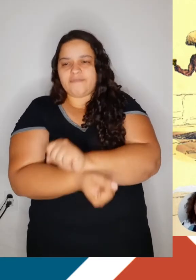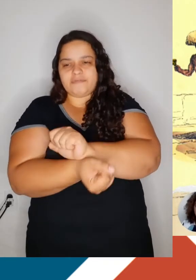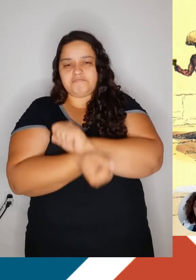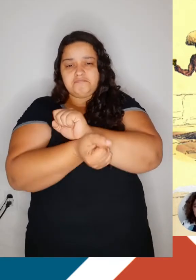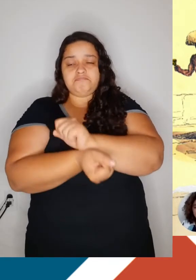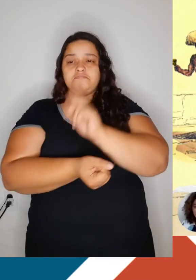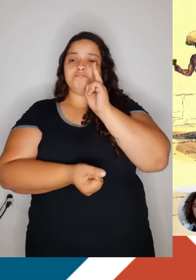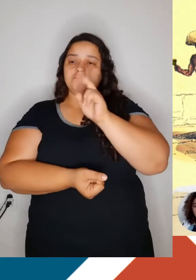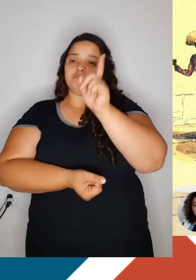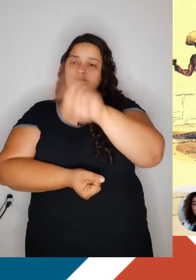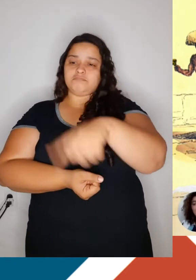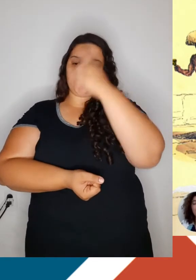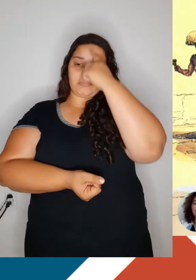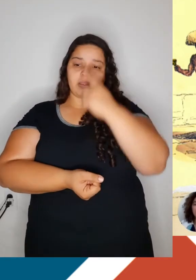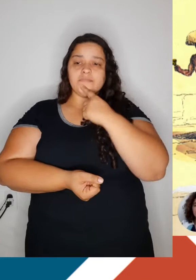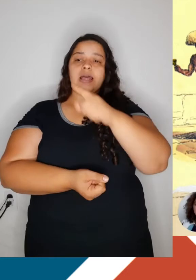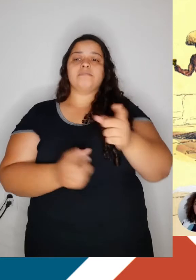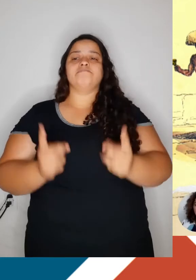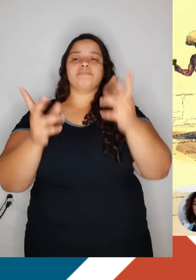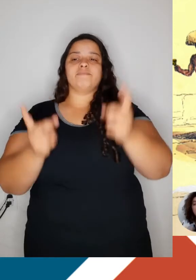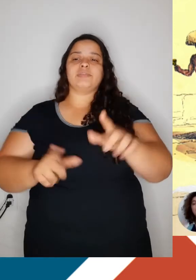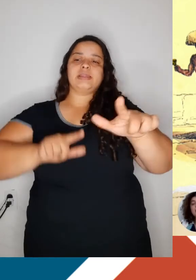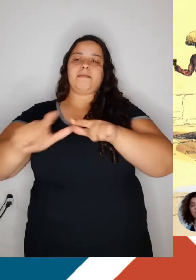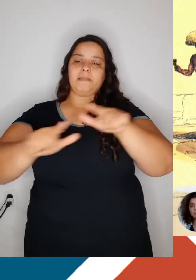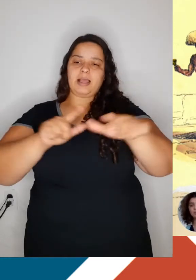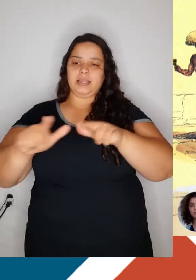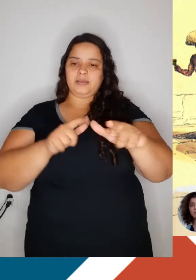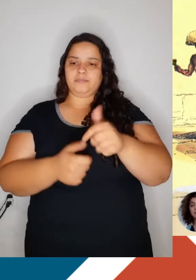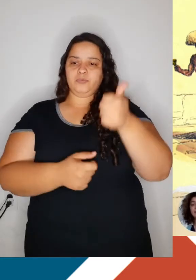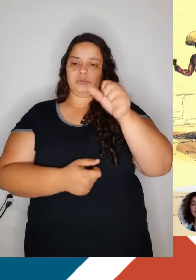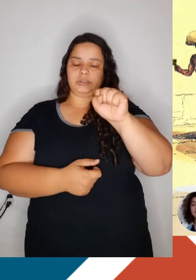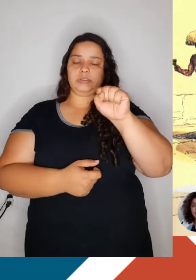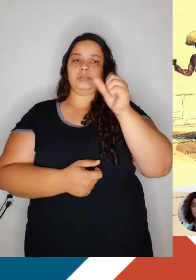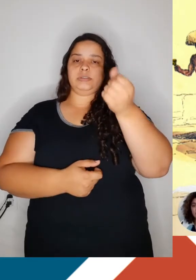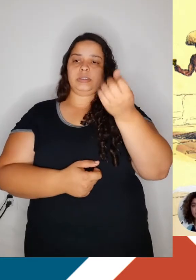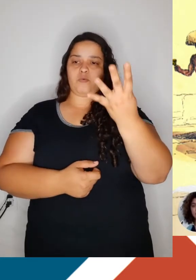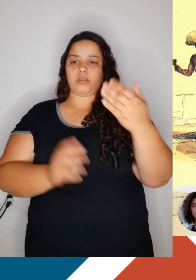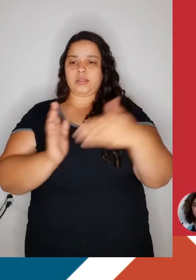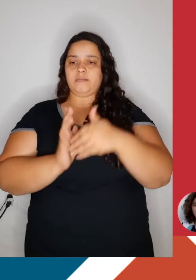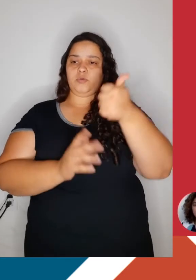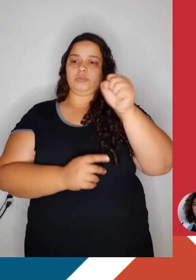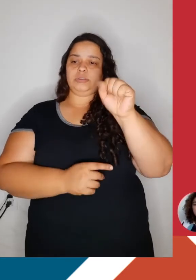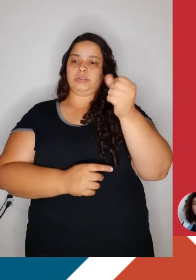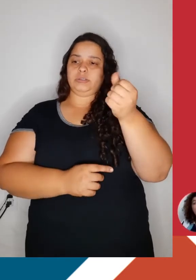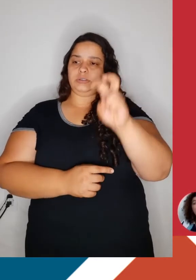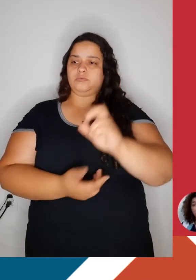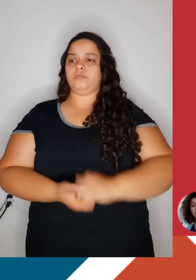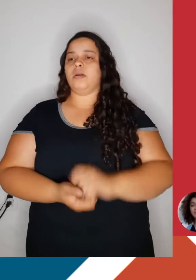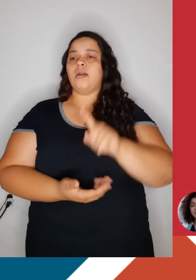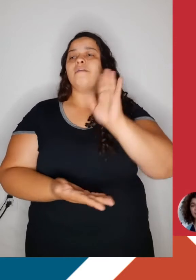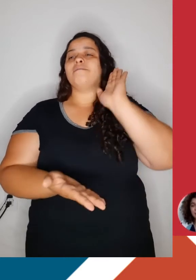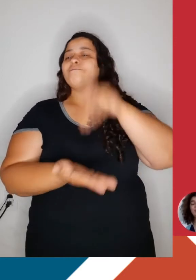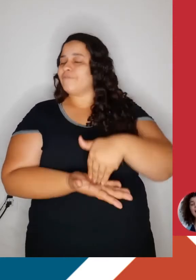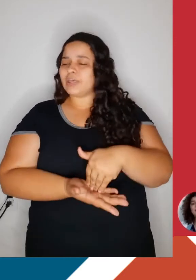produzida aqui, essa imagem lá por 1864 e 1865. Por